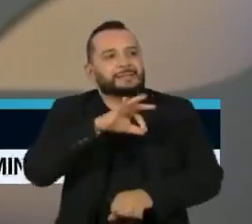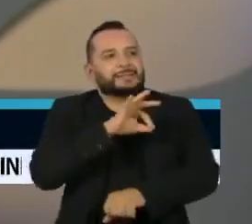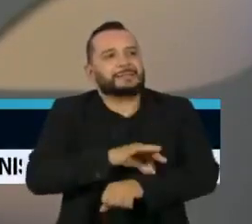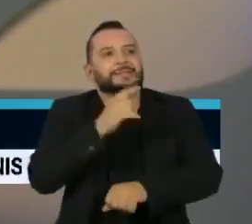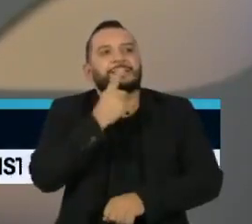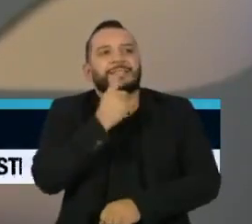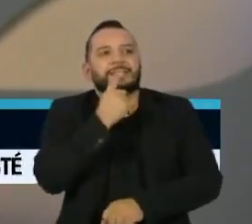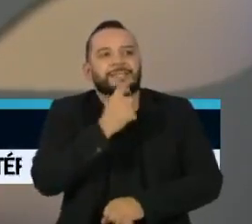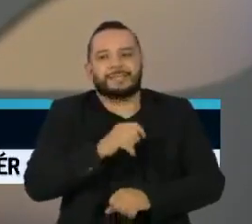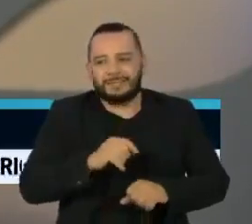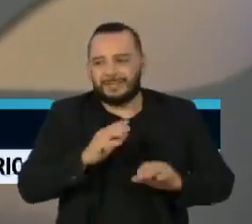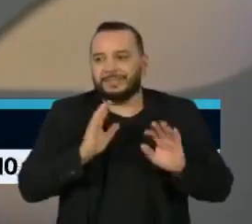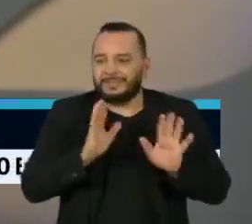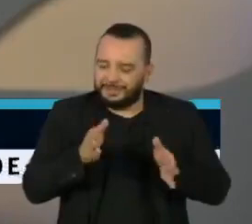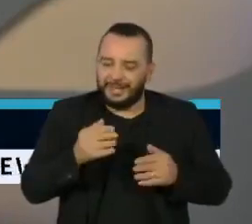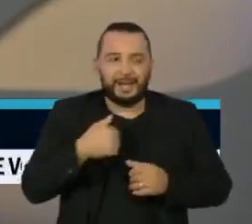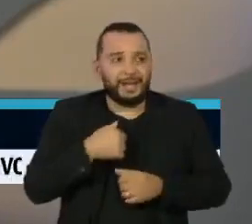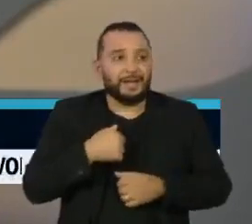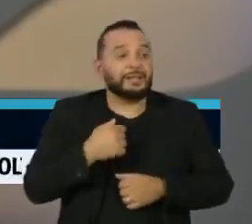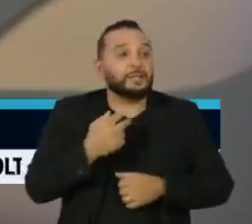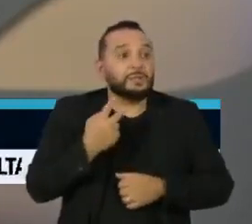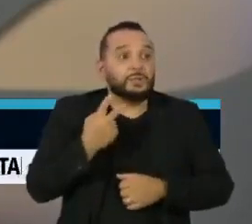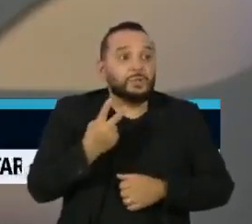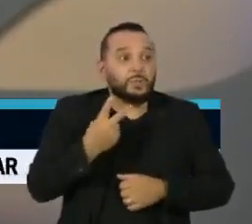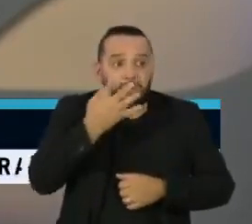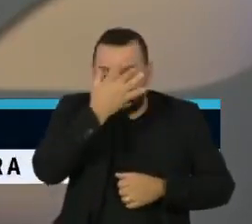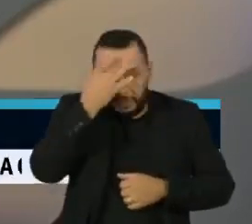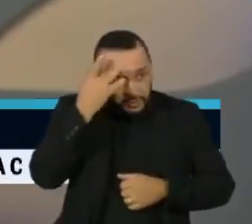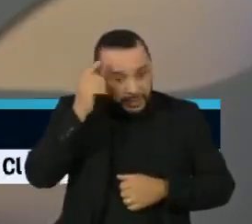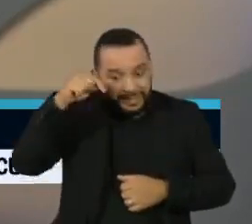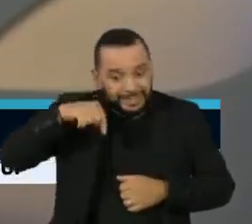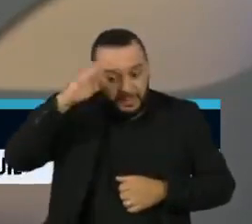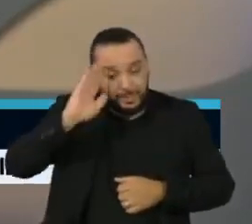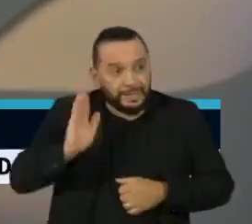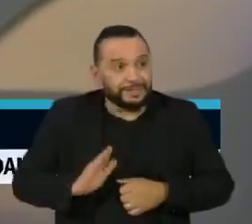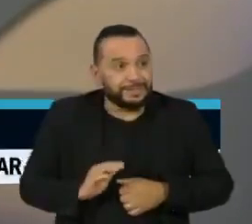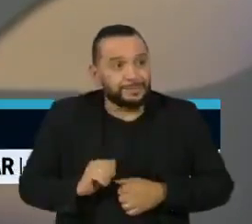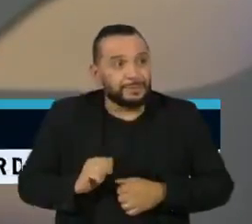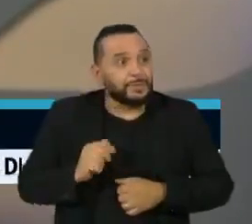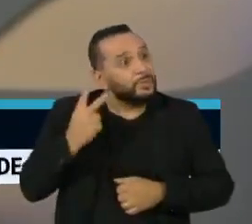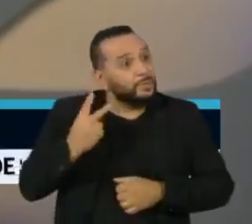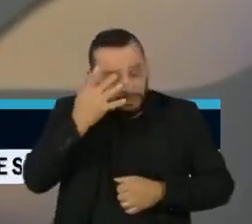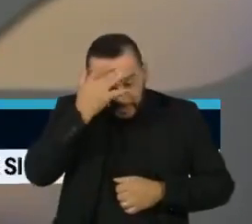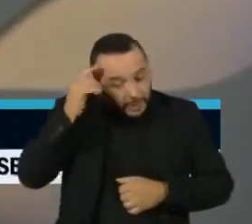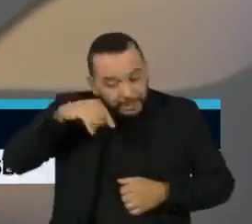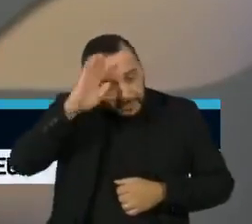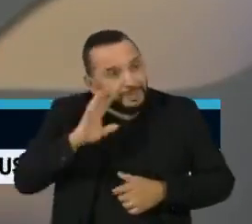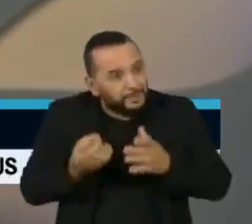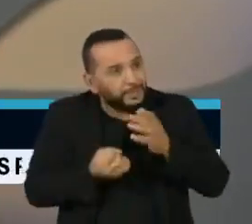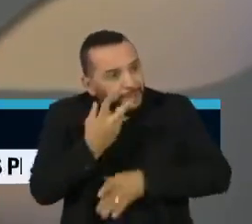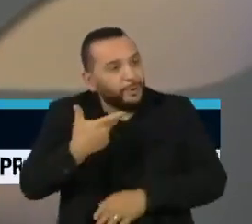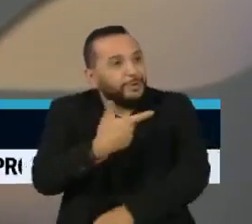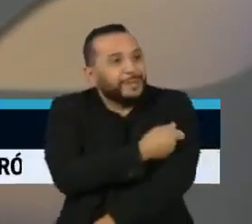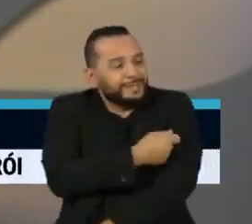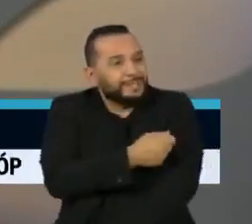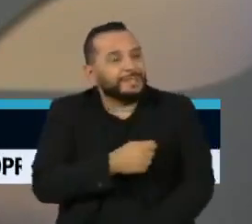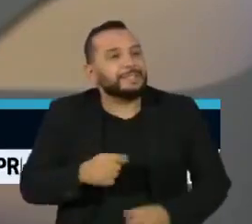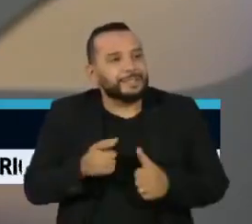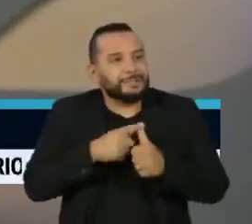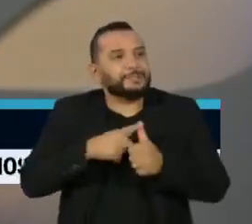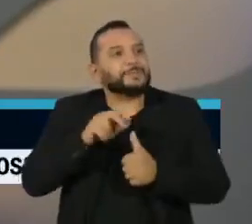dois brasileiros. A vida inteira, o casal Nussensweig, que tem uma história de vida linda, a Ruth e o